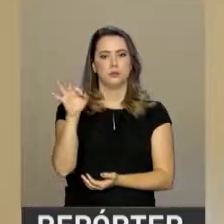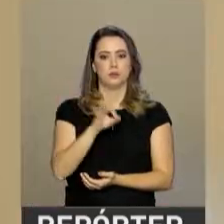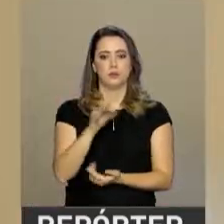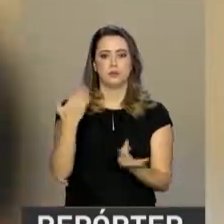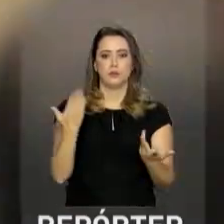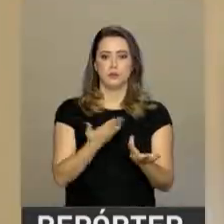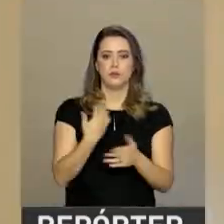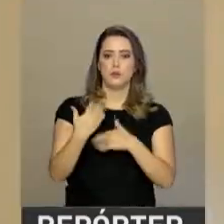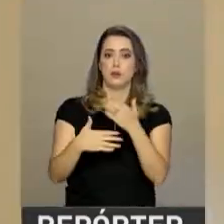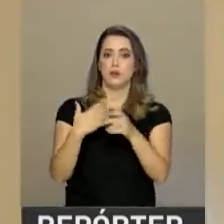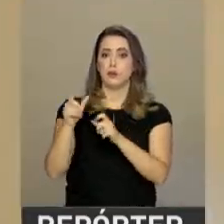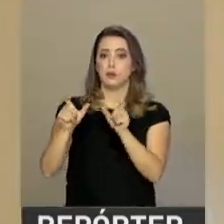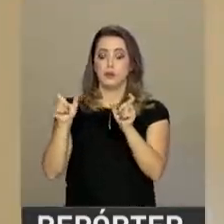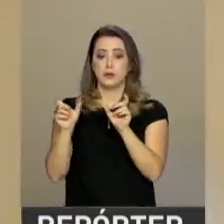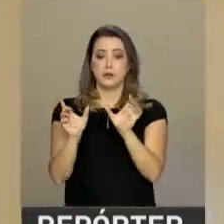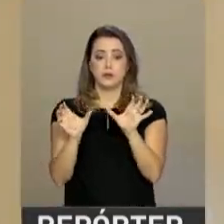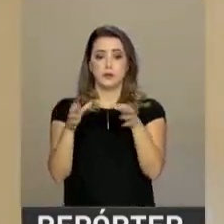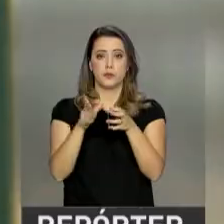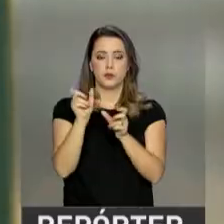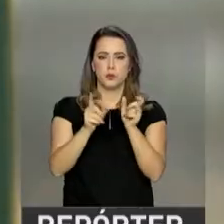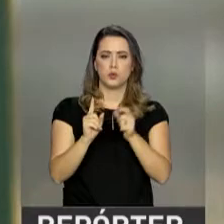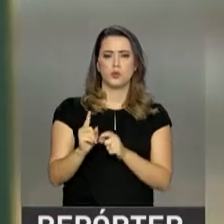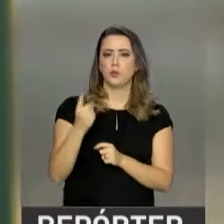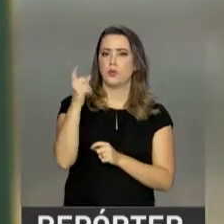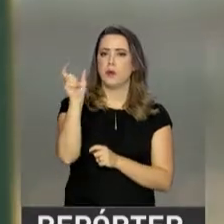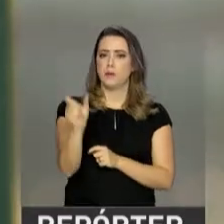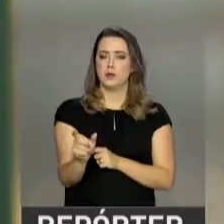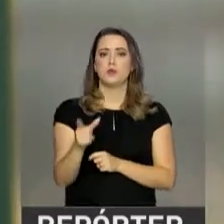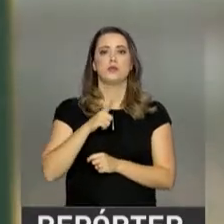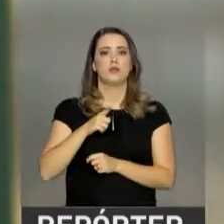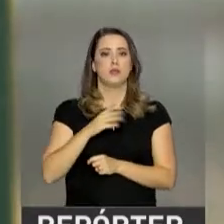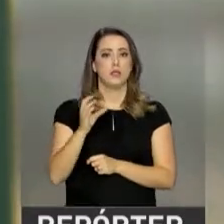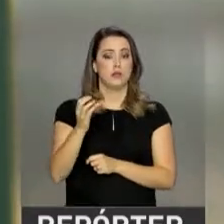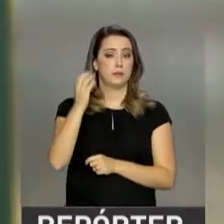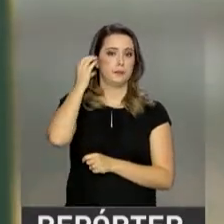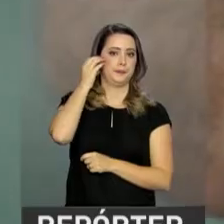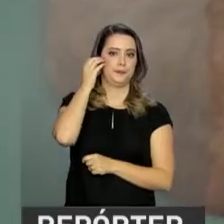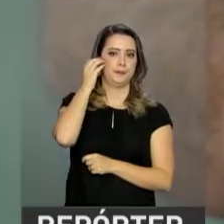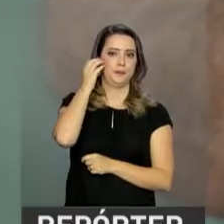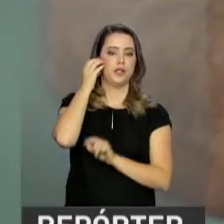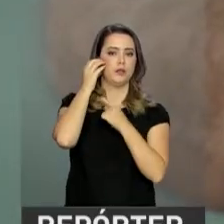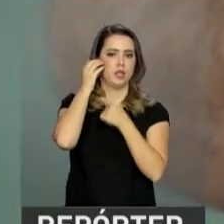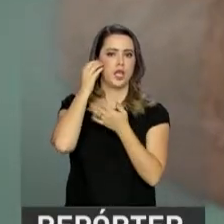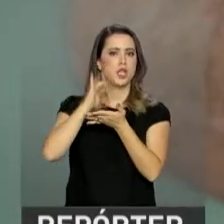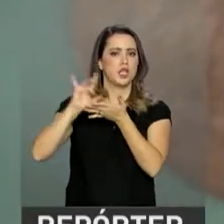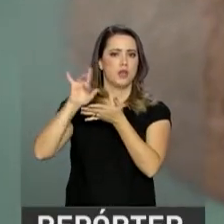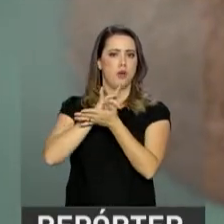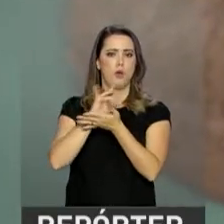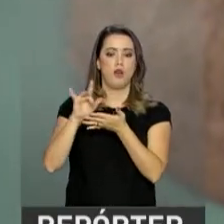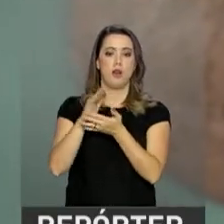32,1%, a quantidade de domicílios onde pelo menos um morador tem celular aumentou de